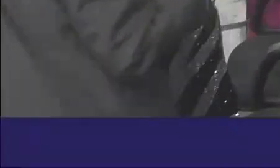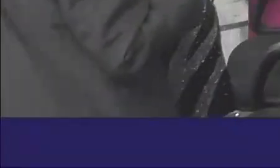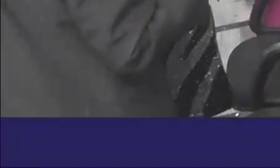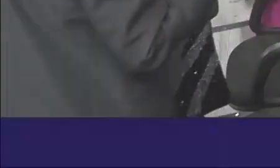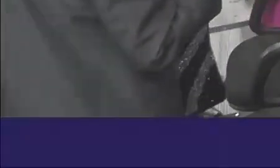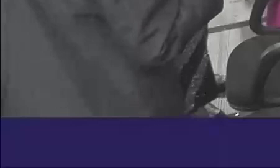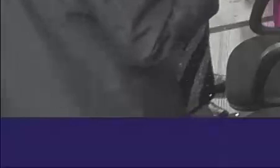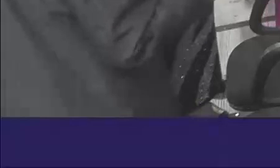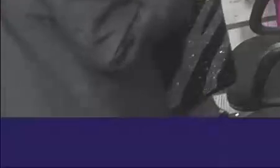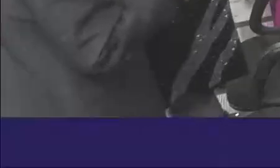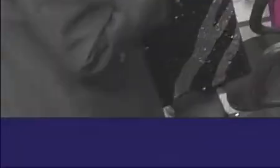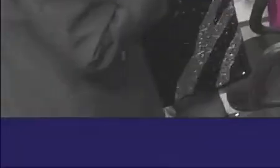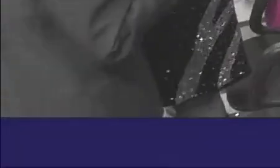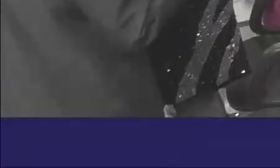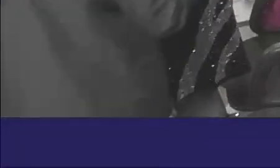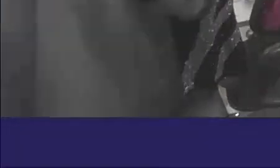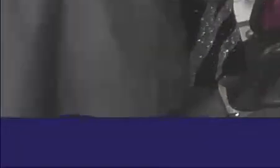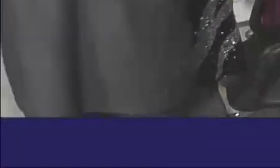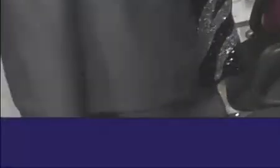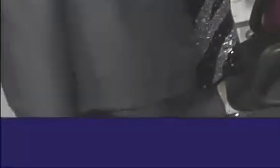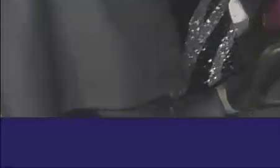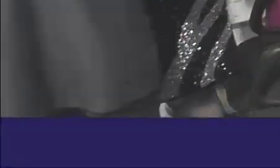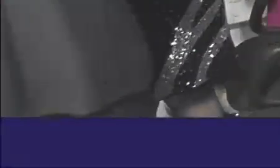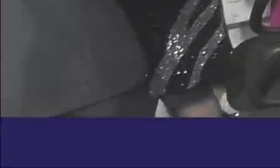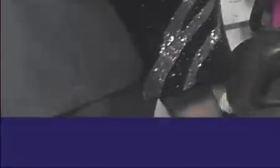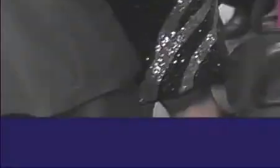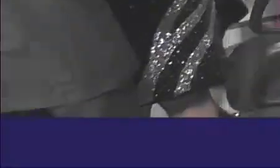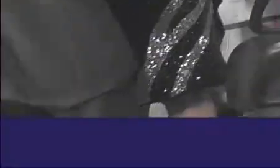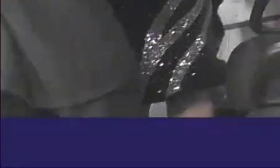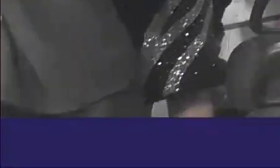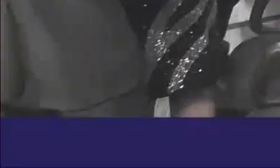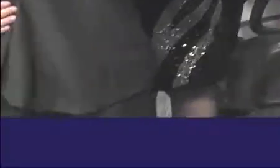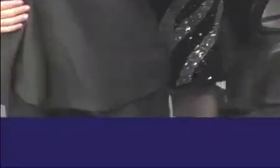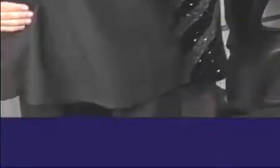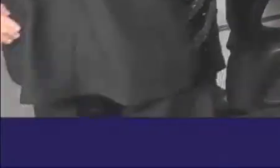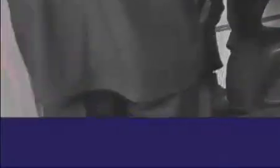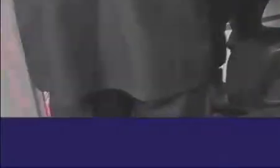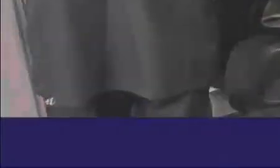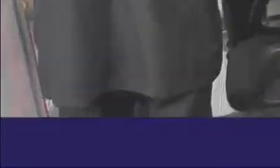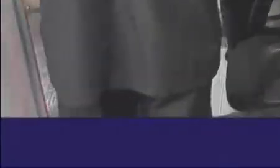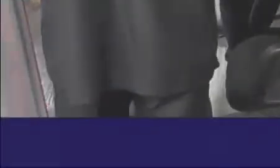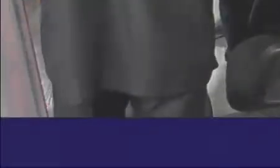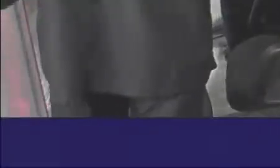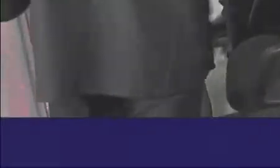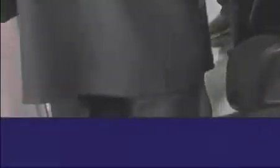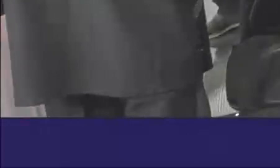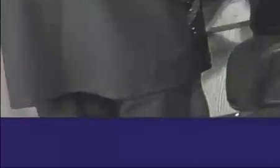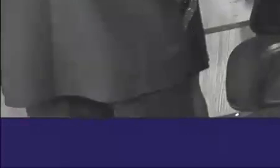Quero não desmanchar com teu sorriso bobo.